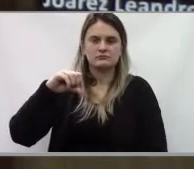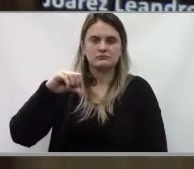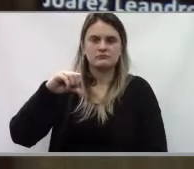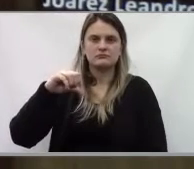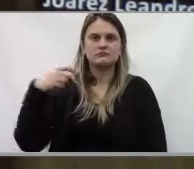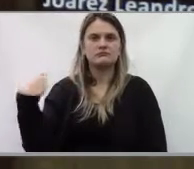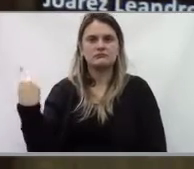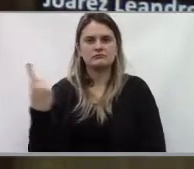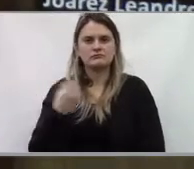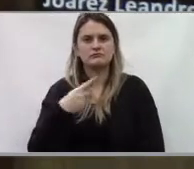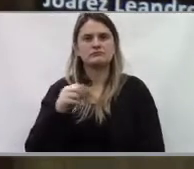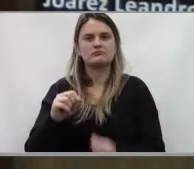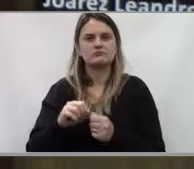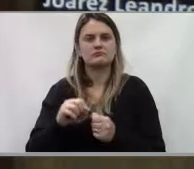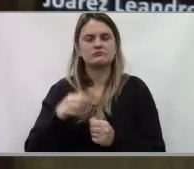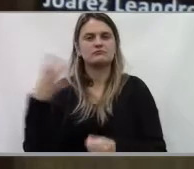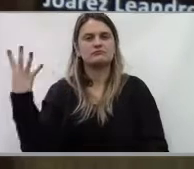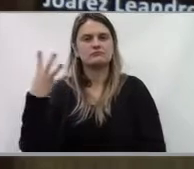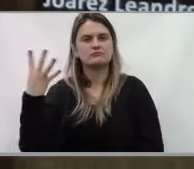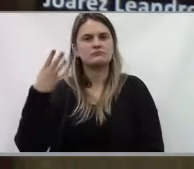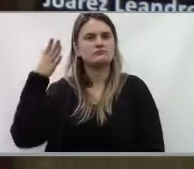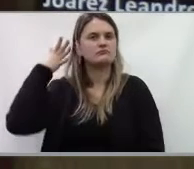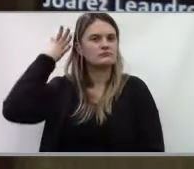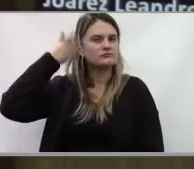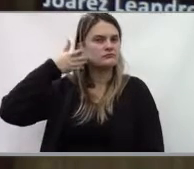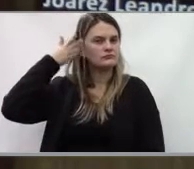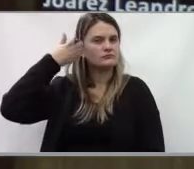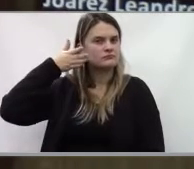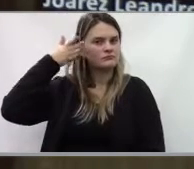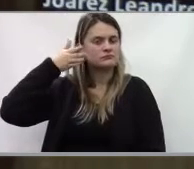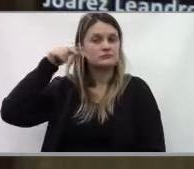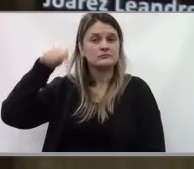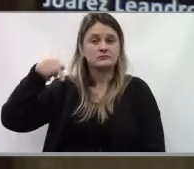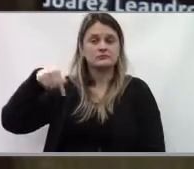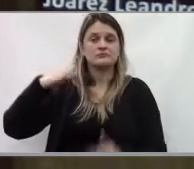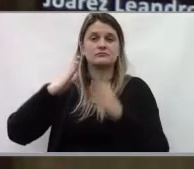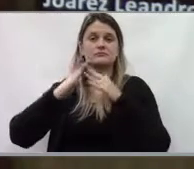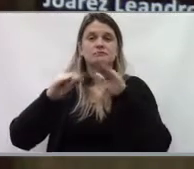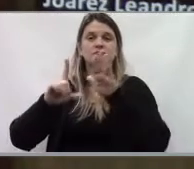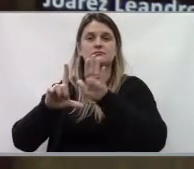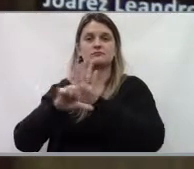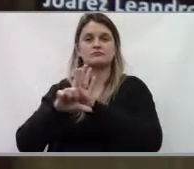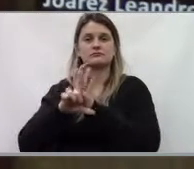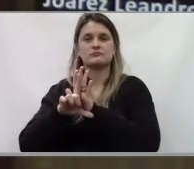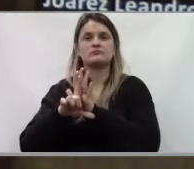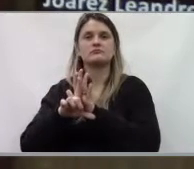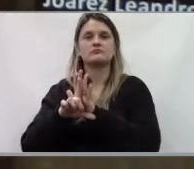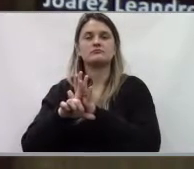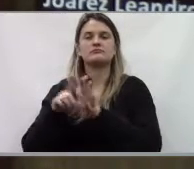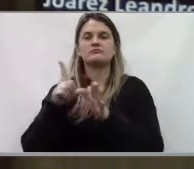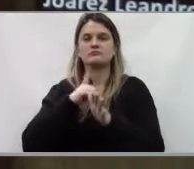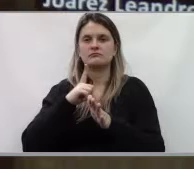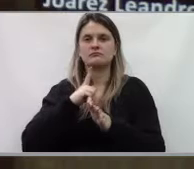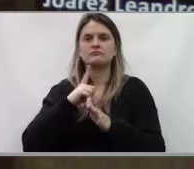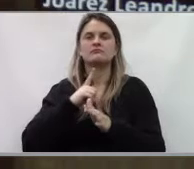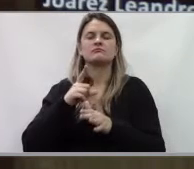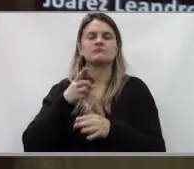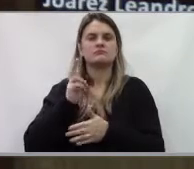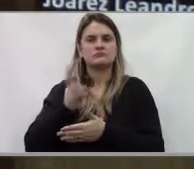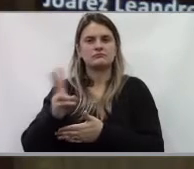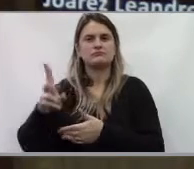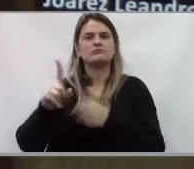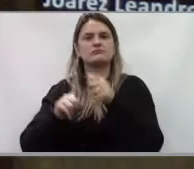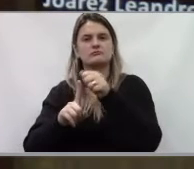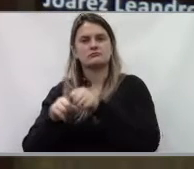29 nós vamos ter a quarta palestra. A Câmara de Vereadores está